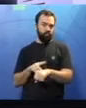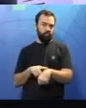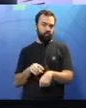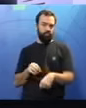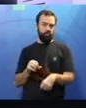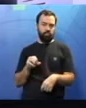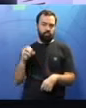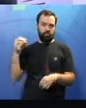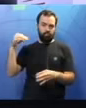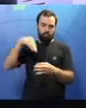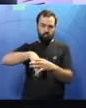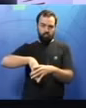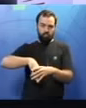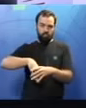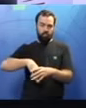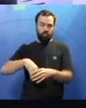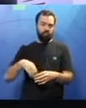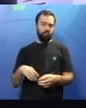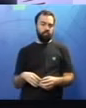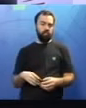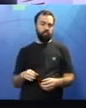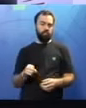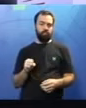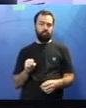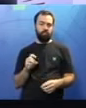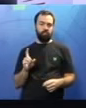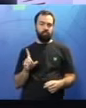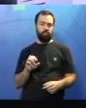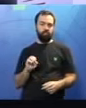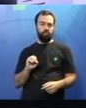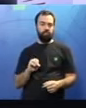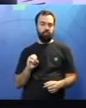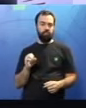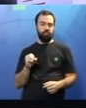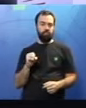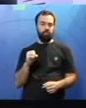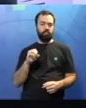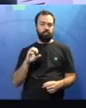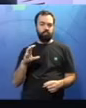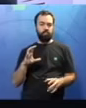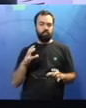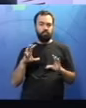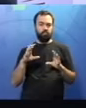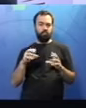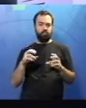dessa caixa. Quando o relógio desperta, não se ouve nenhum som